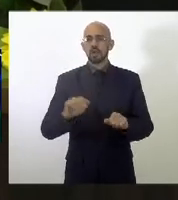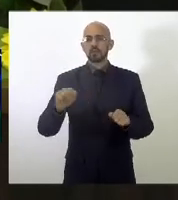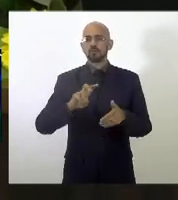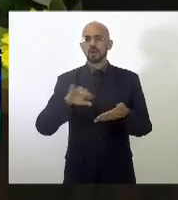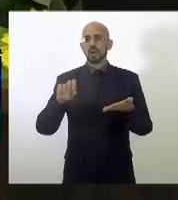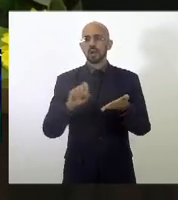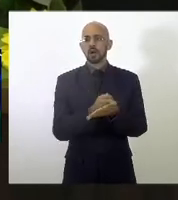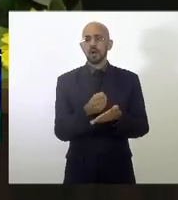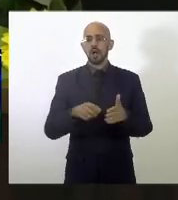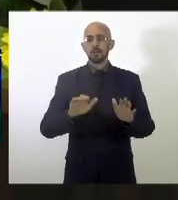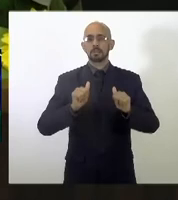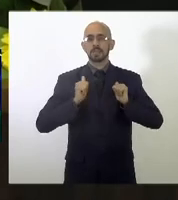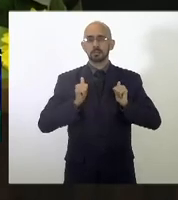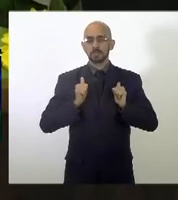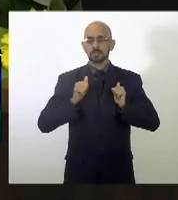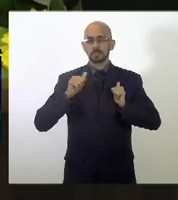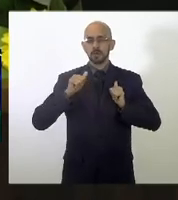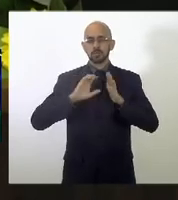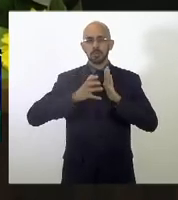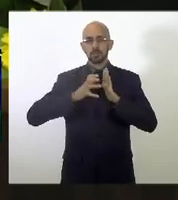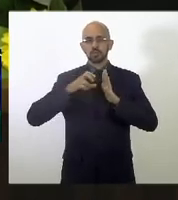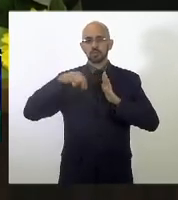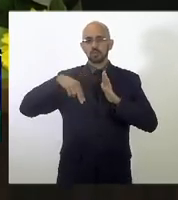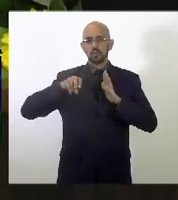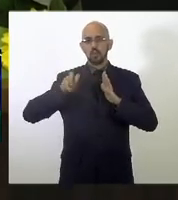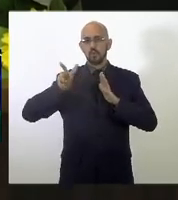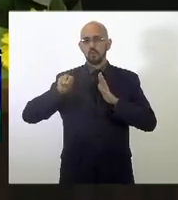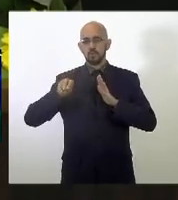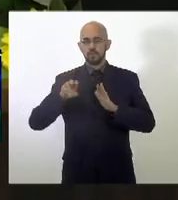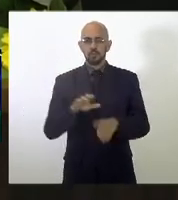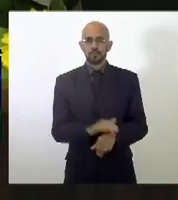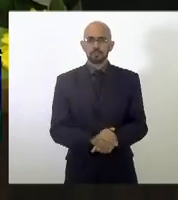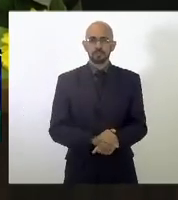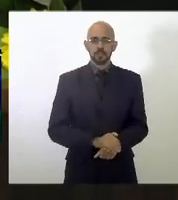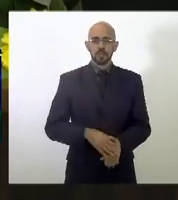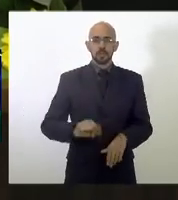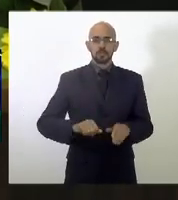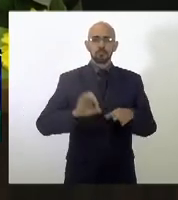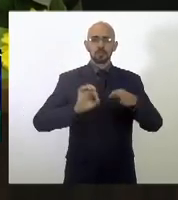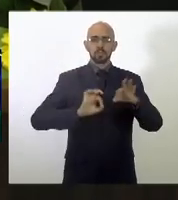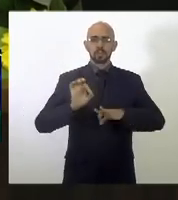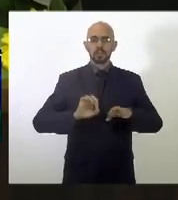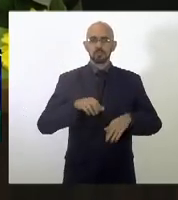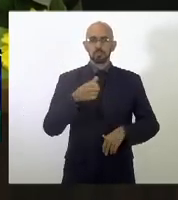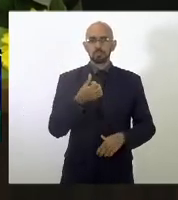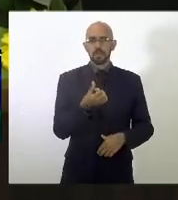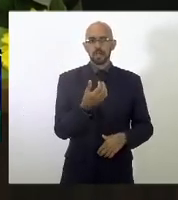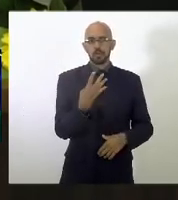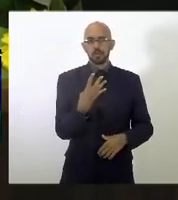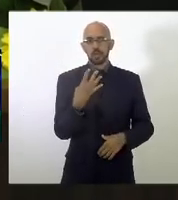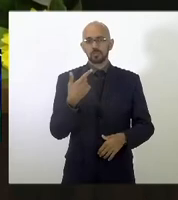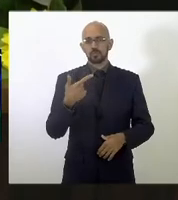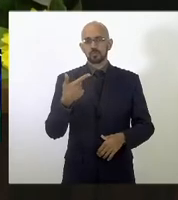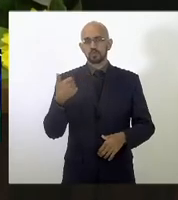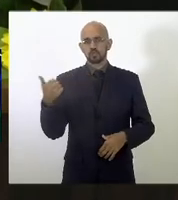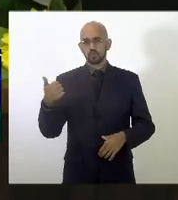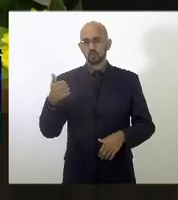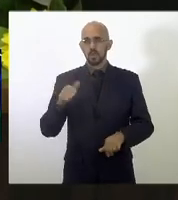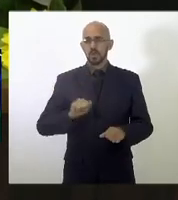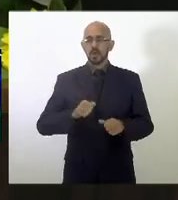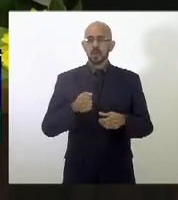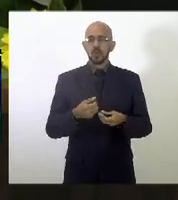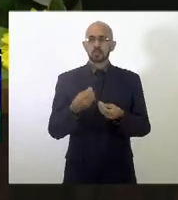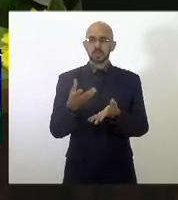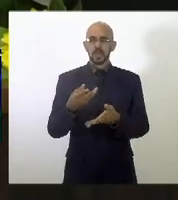com voto pela abstenção do novo. Projeto de resolução 604 de 21, de autoria do deputado Luiz Paulo, concede medalha